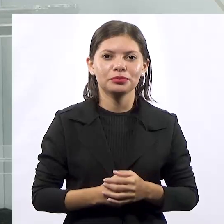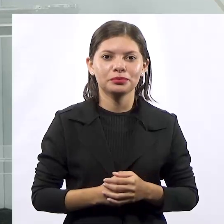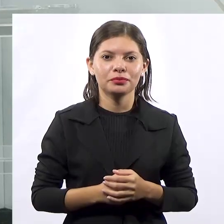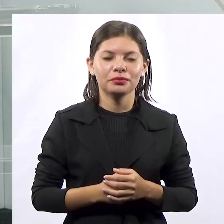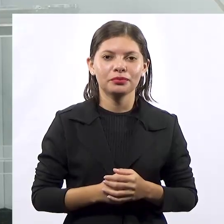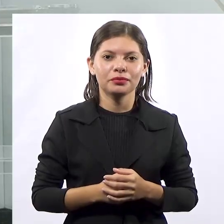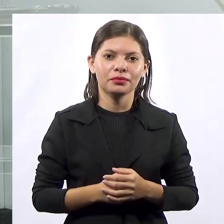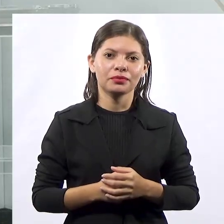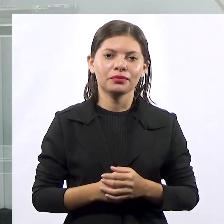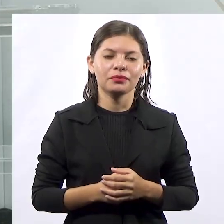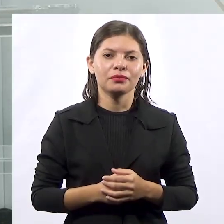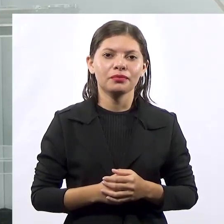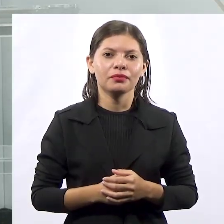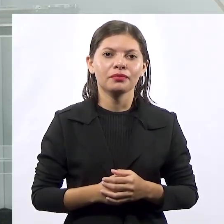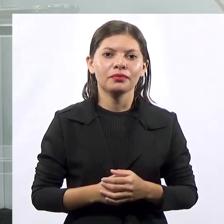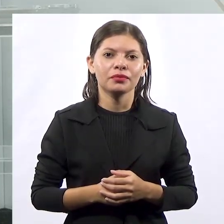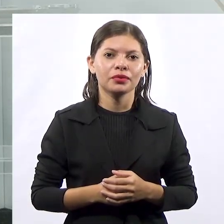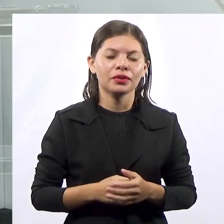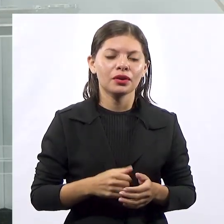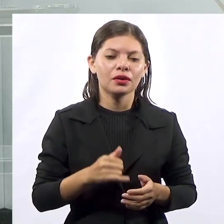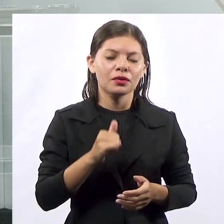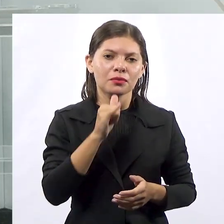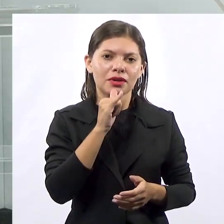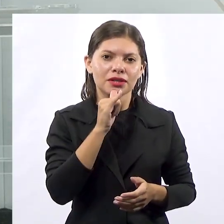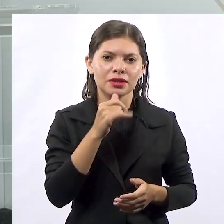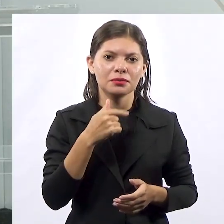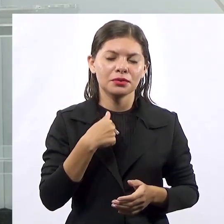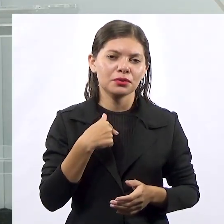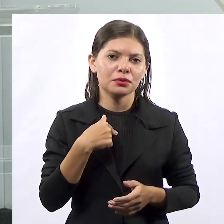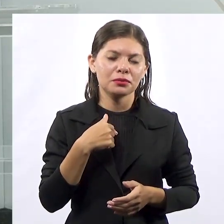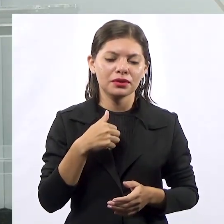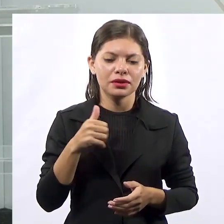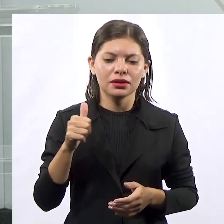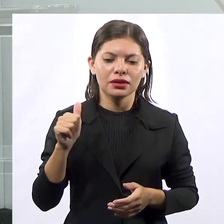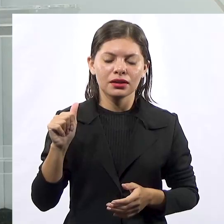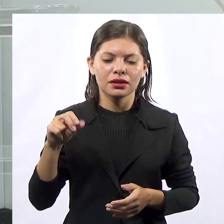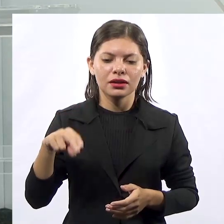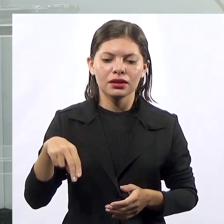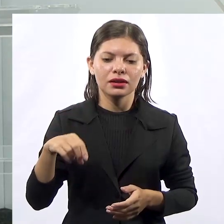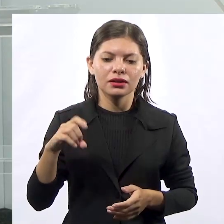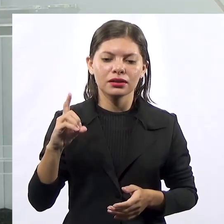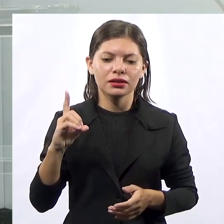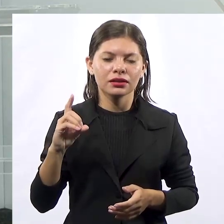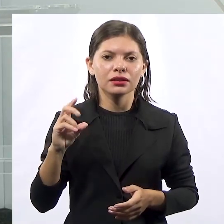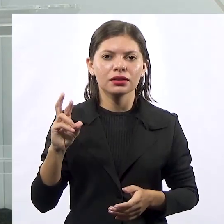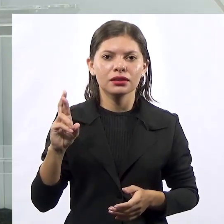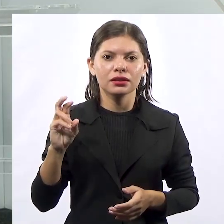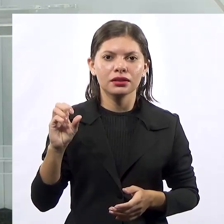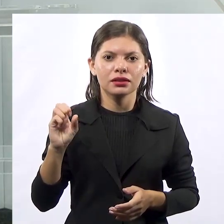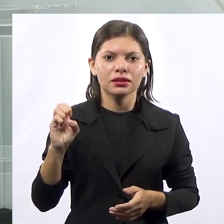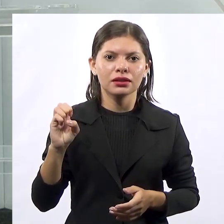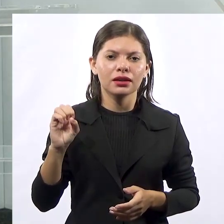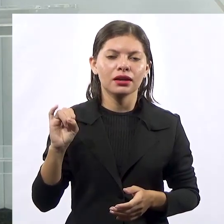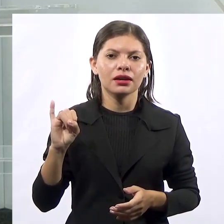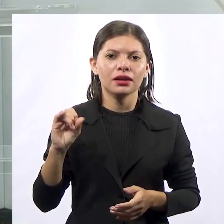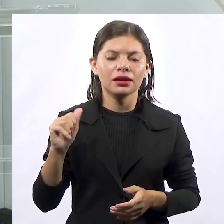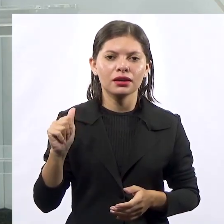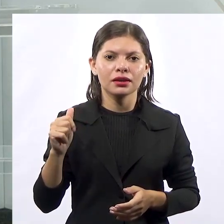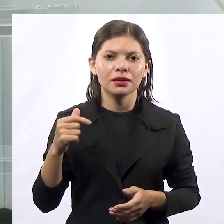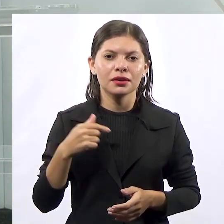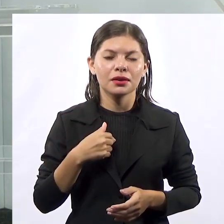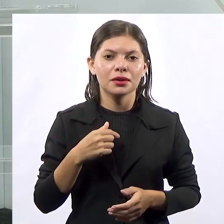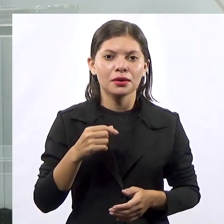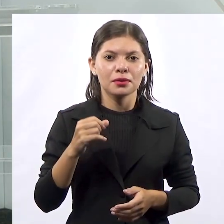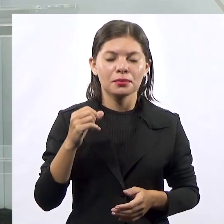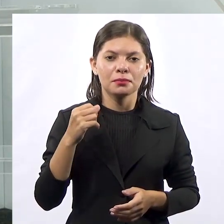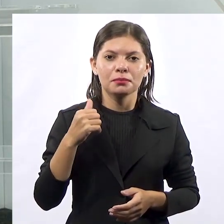nome todo em caixa alta. Por exemplo, meu nome é Andréa dos Santos Oliveira. Então, alguém lê um texto meu, vai fazer minha referência. Coloca lá primeiro